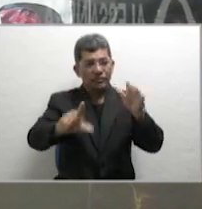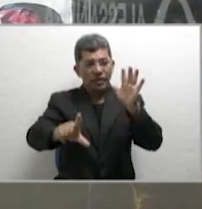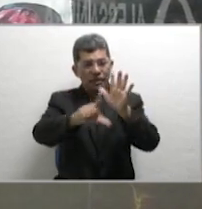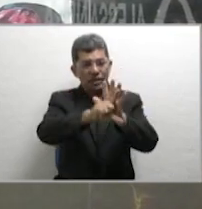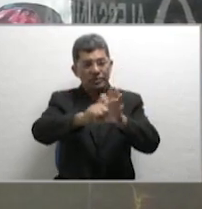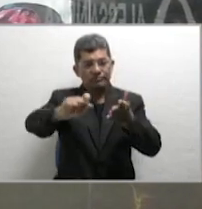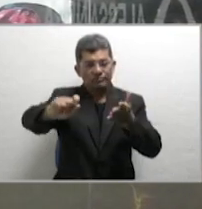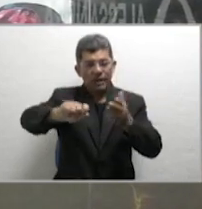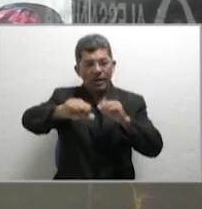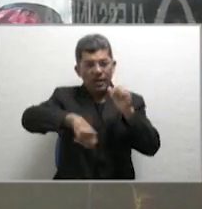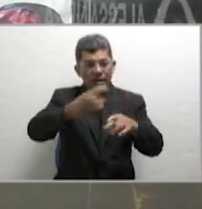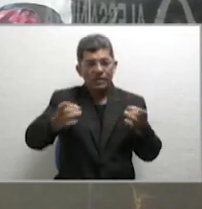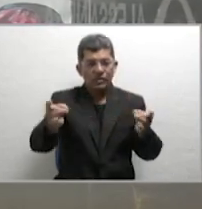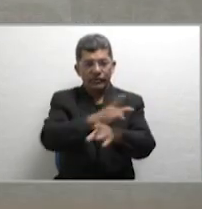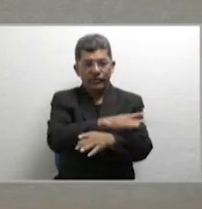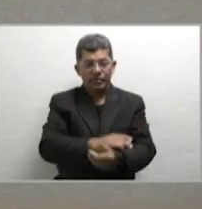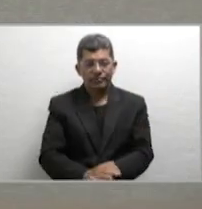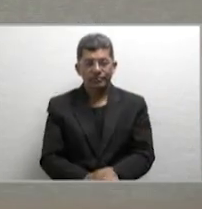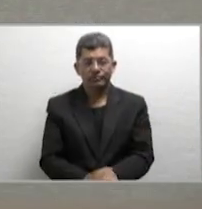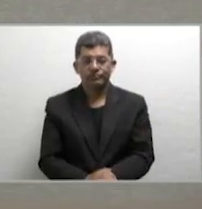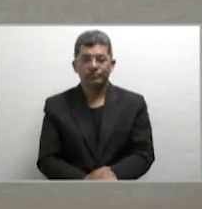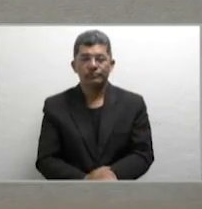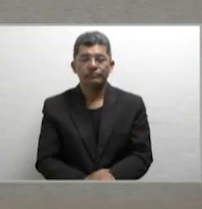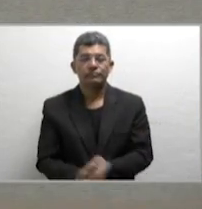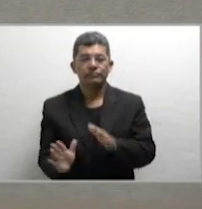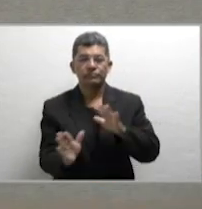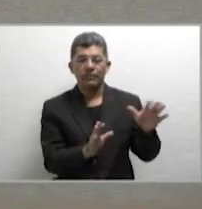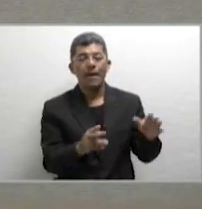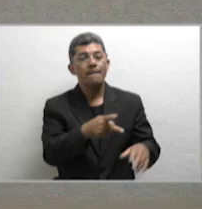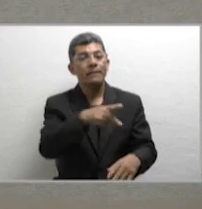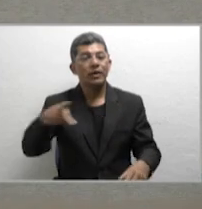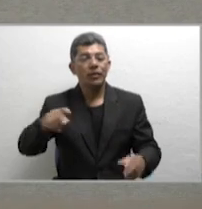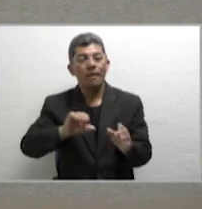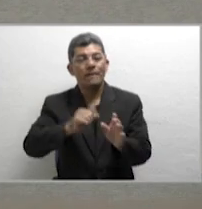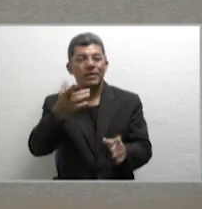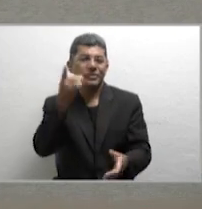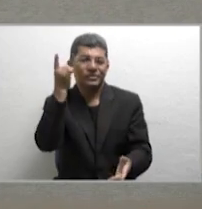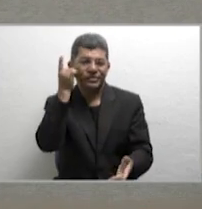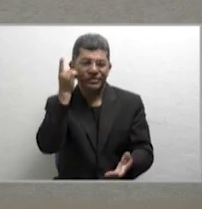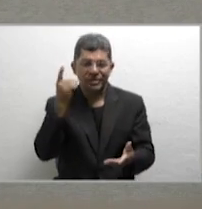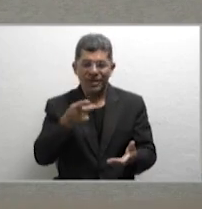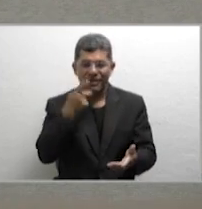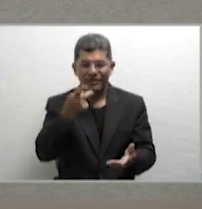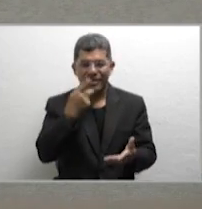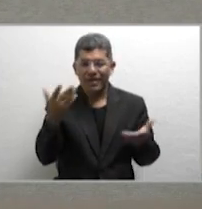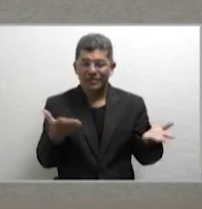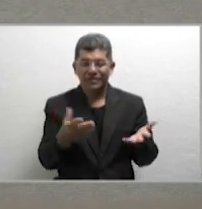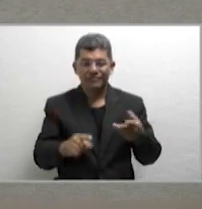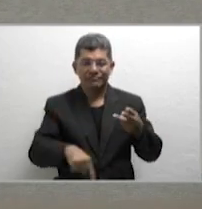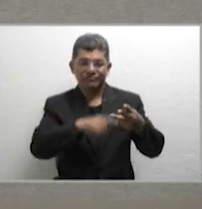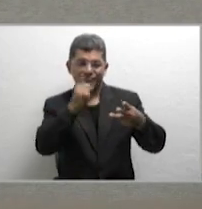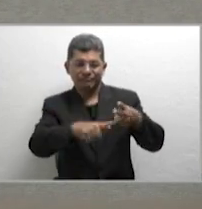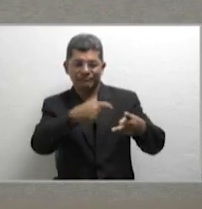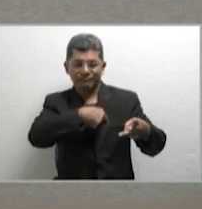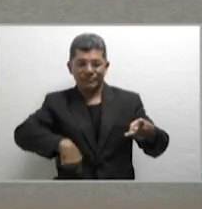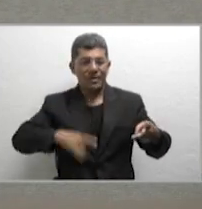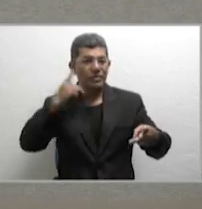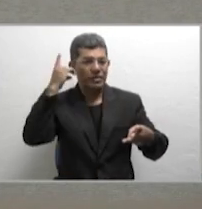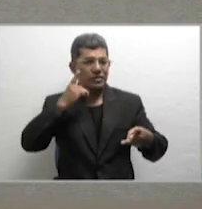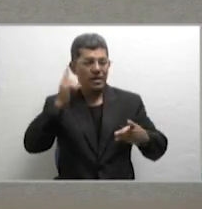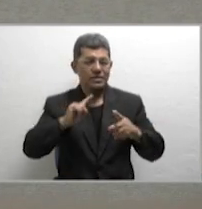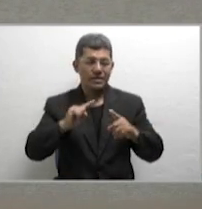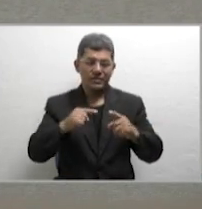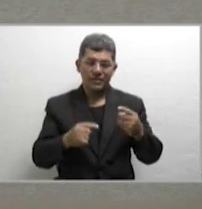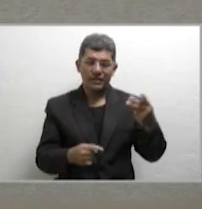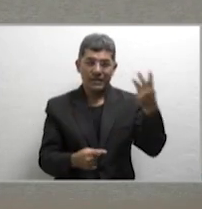regulamentar essa situação. Senhor presidente, hoje é o primeiro dia de fala desse terceiro mandato que,